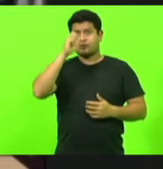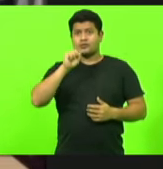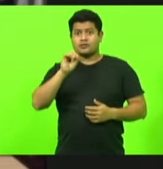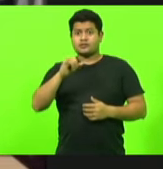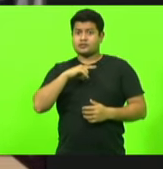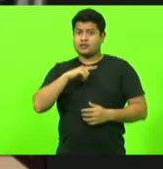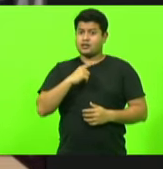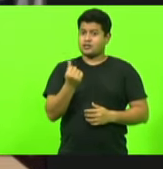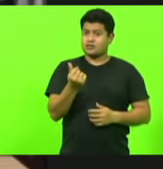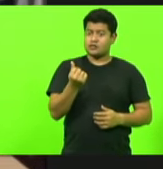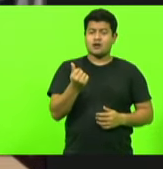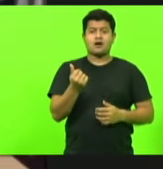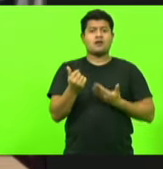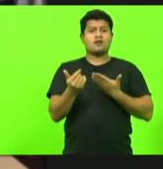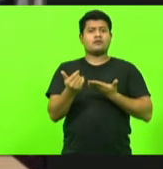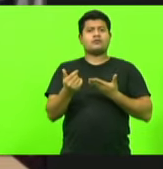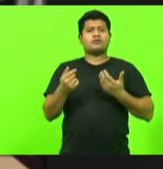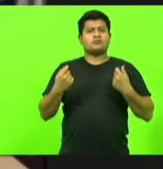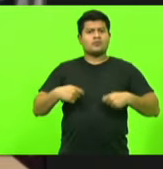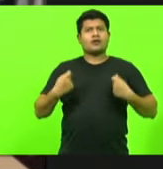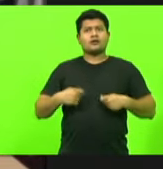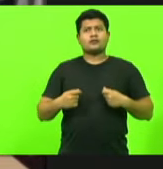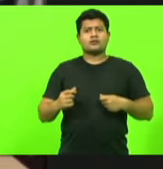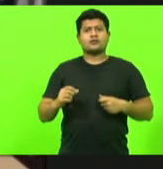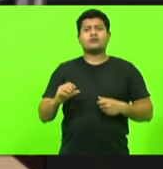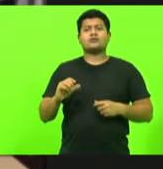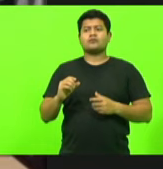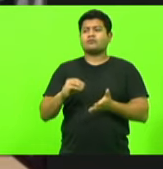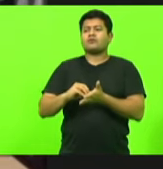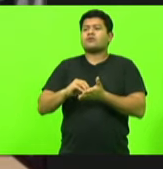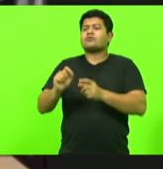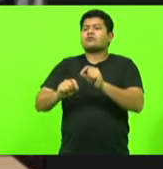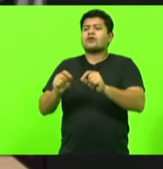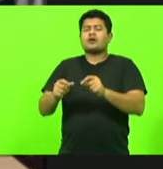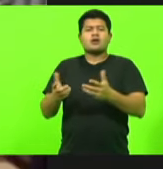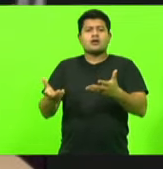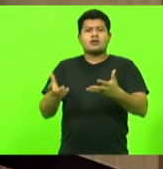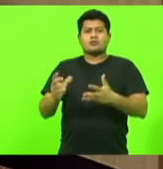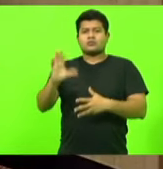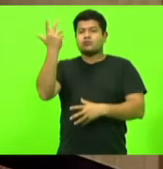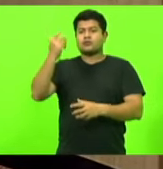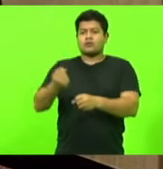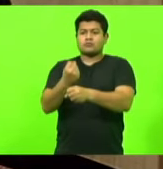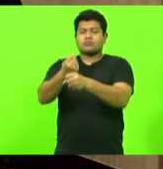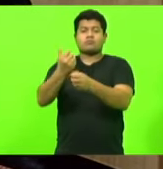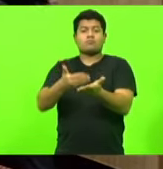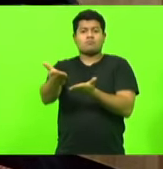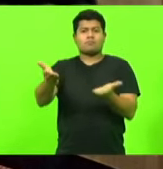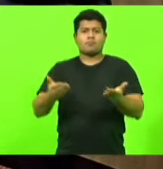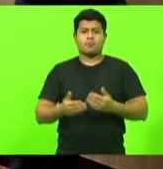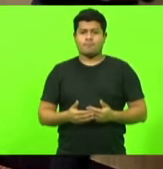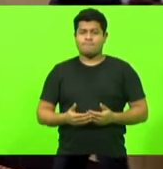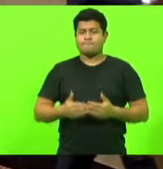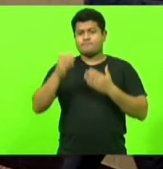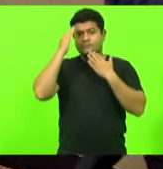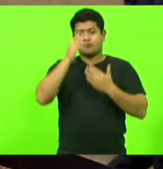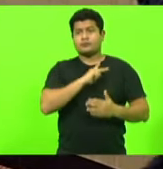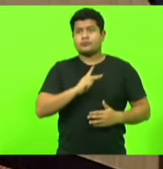dinheiro, meu Deus do céu, o que, que falta para acontecer essas obras? Muito obrigado, senhor presidente. Com a palavra, deputado Márcio